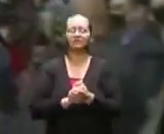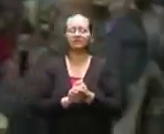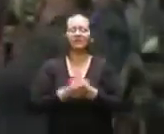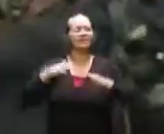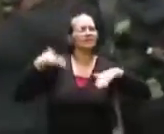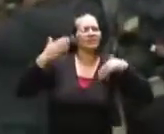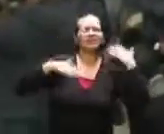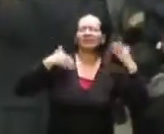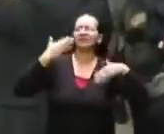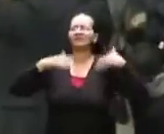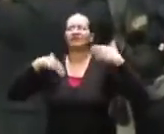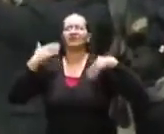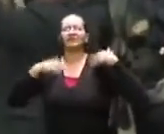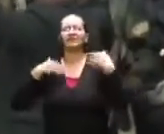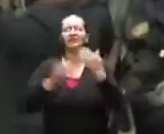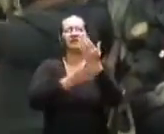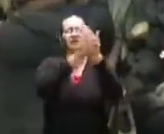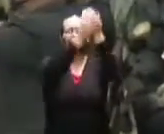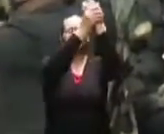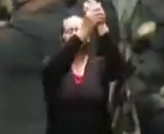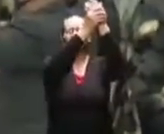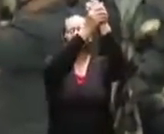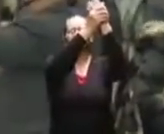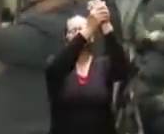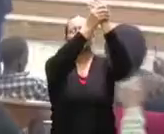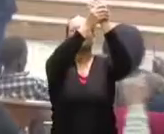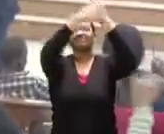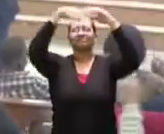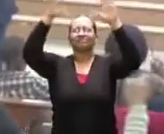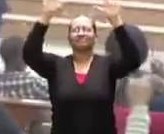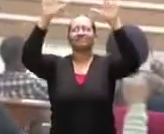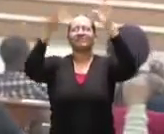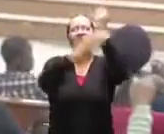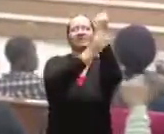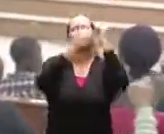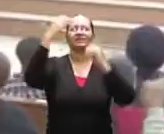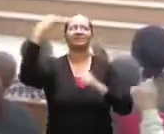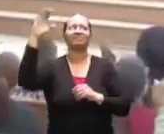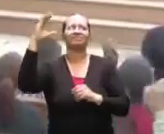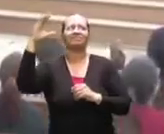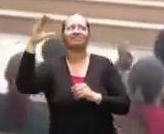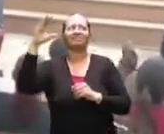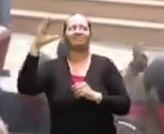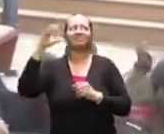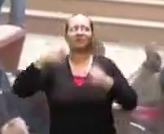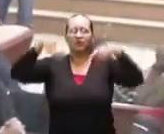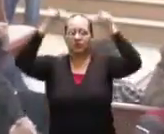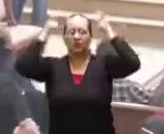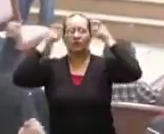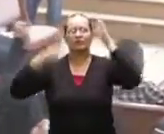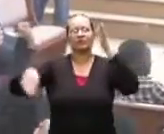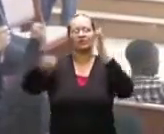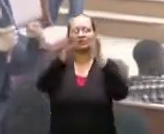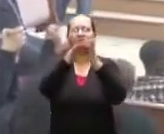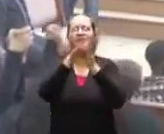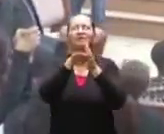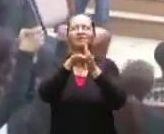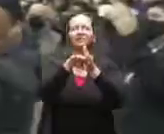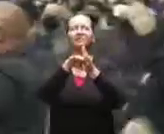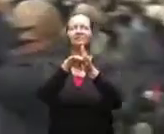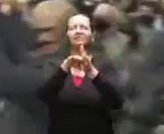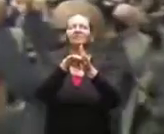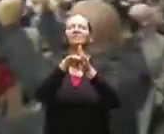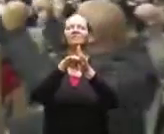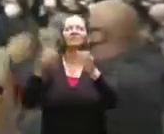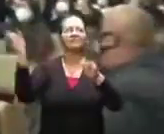coroa vai. Levanta a mão dele. Igreja, Assembleia de Deus, Cubatão. A coroa vai chegar. A coroa vai. A